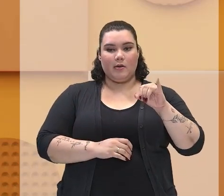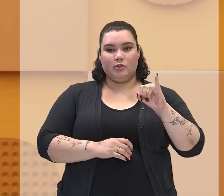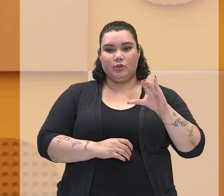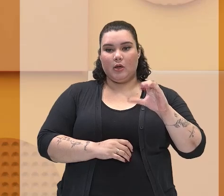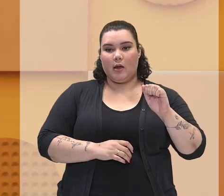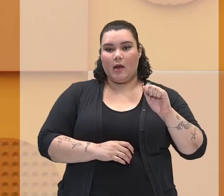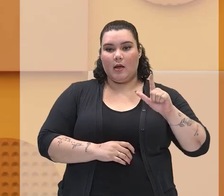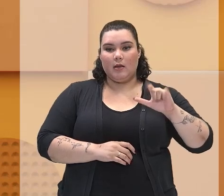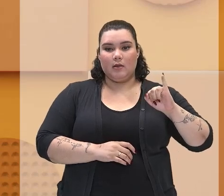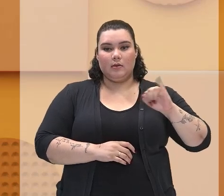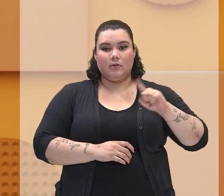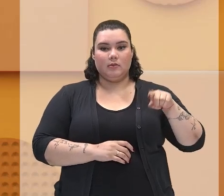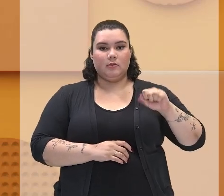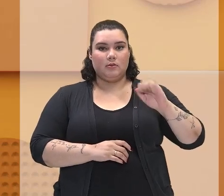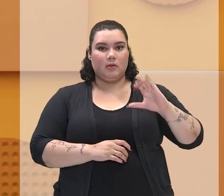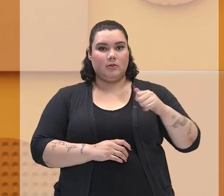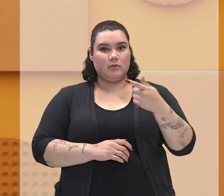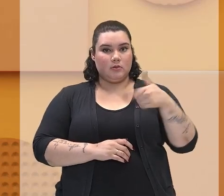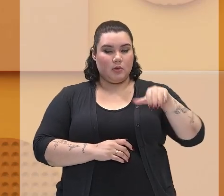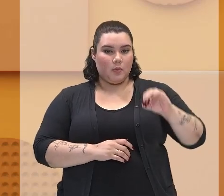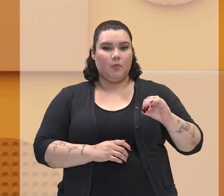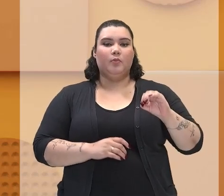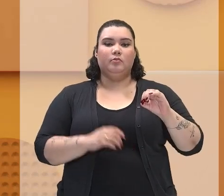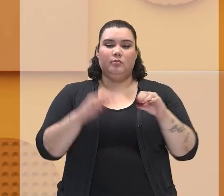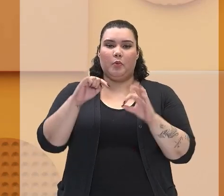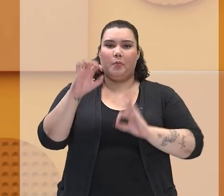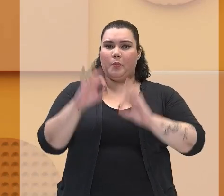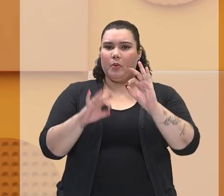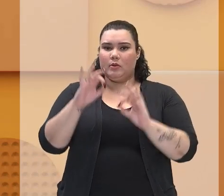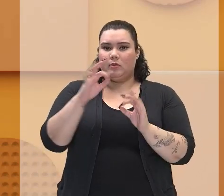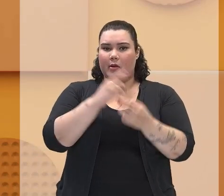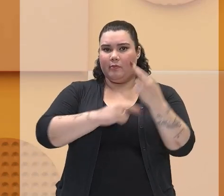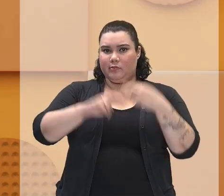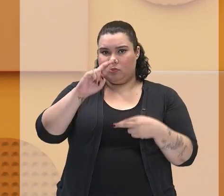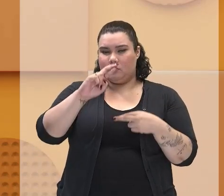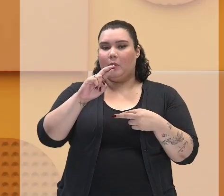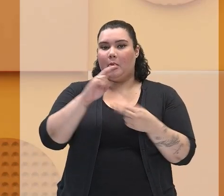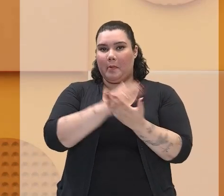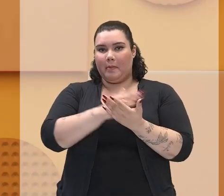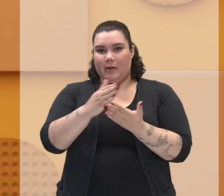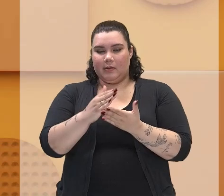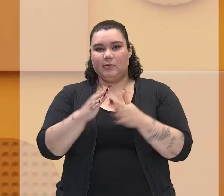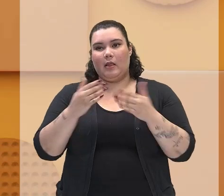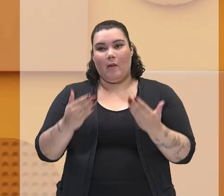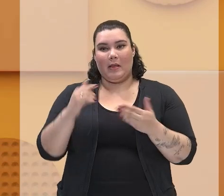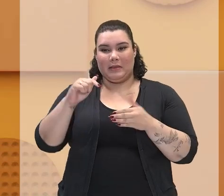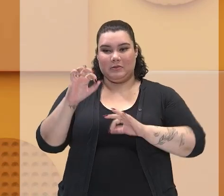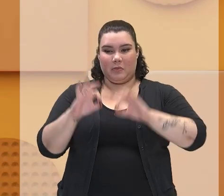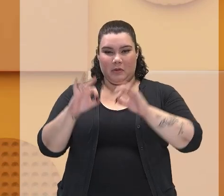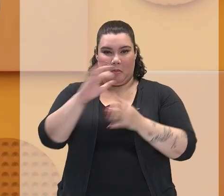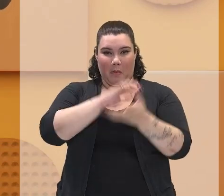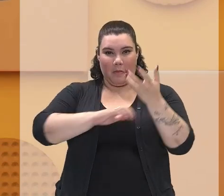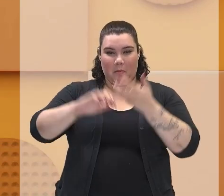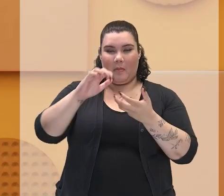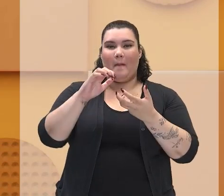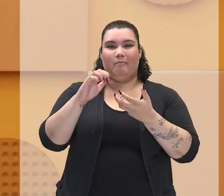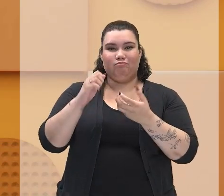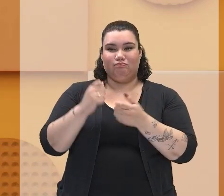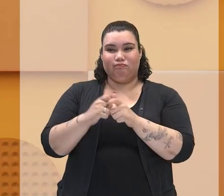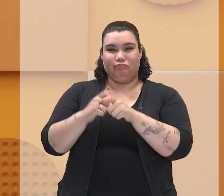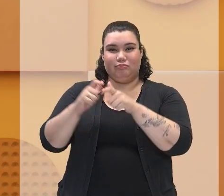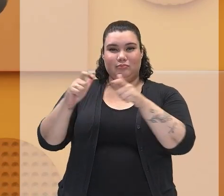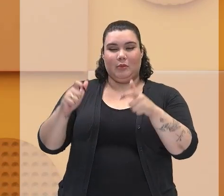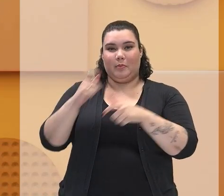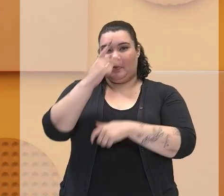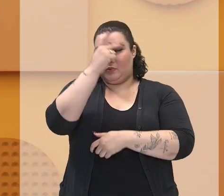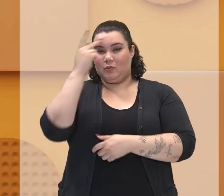revolucionário, fazendo com que muita gente acabe perdendo a vida nesse processo todo. Mas uma vez que